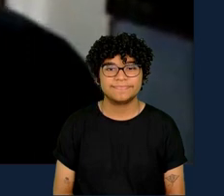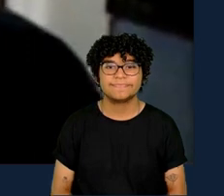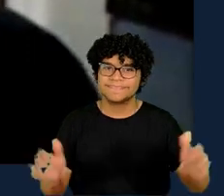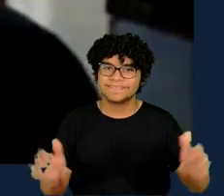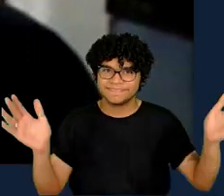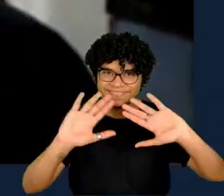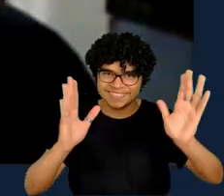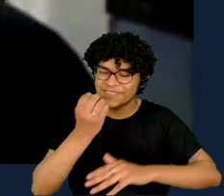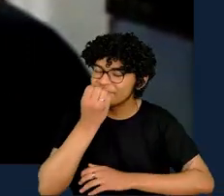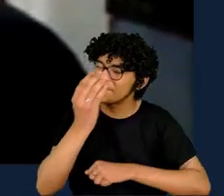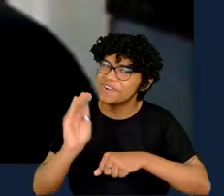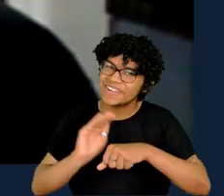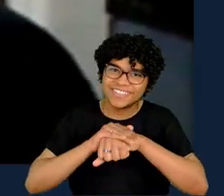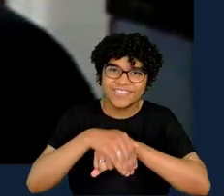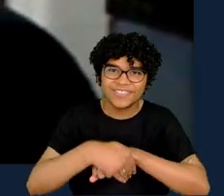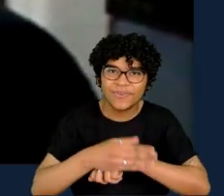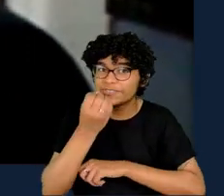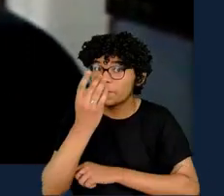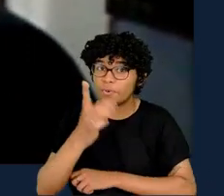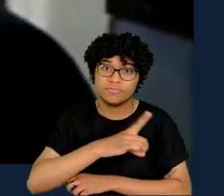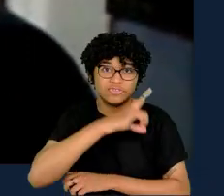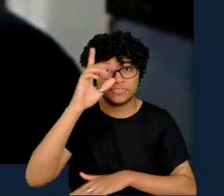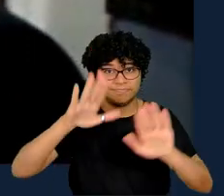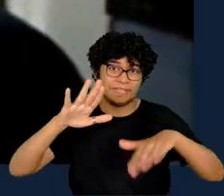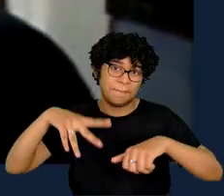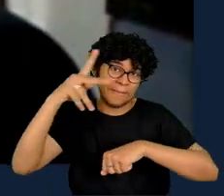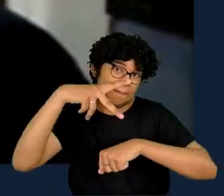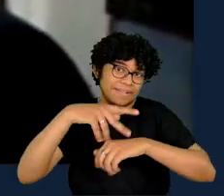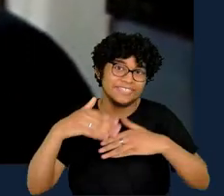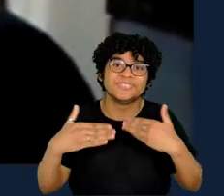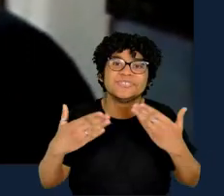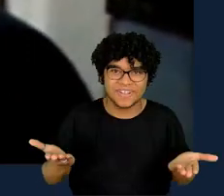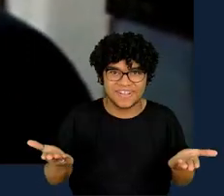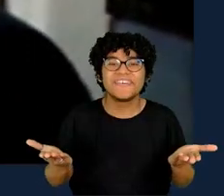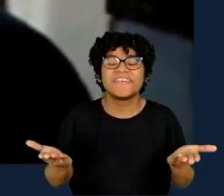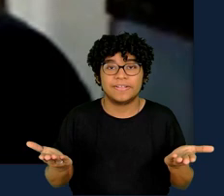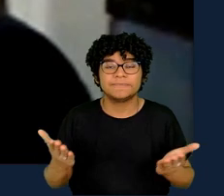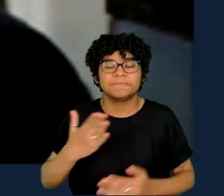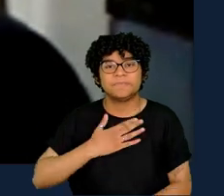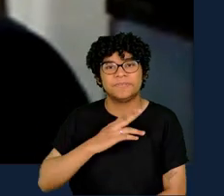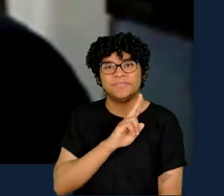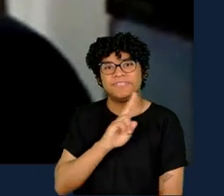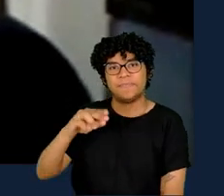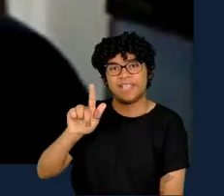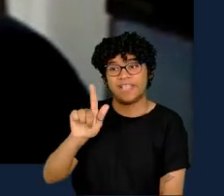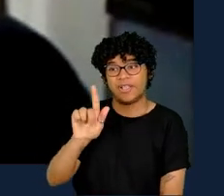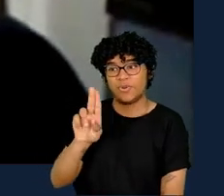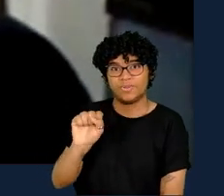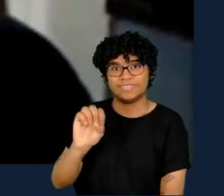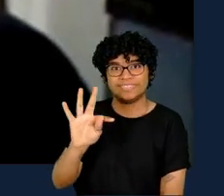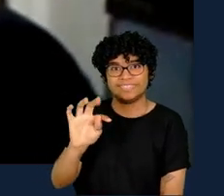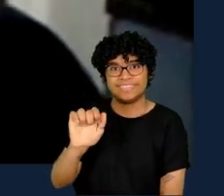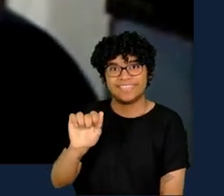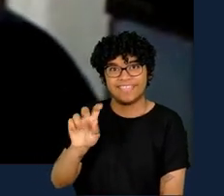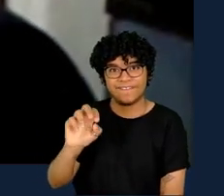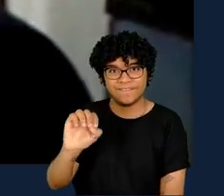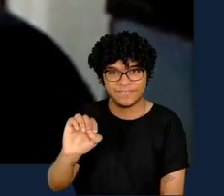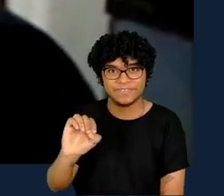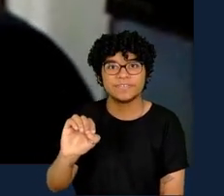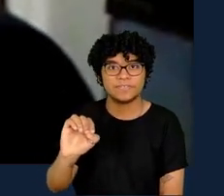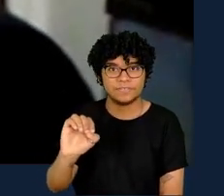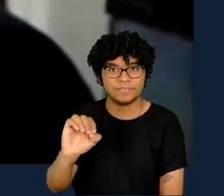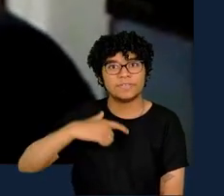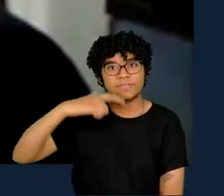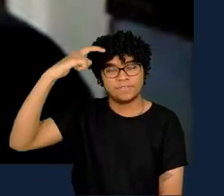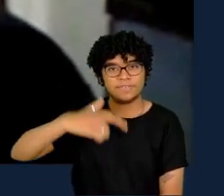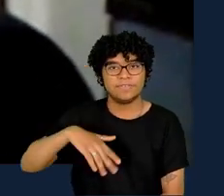Olá, boa noite, bom dia, dependendo de onde você estiver, mas meu nome é Gustavo Faleiros, Hello, good evening, eu good sou editor